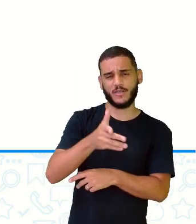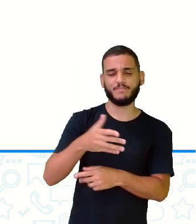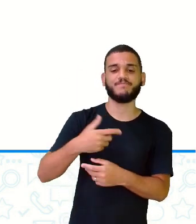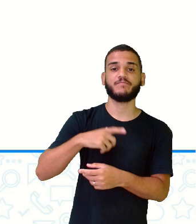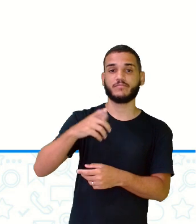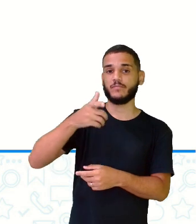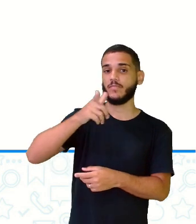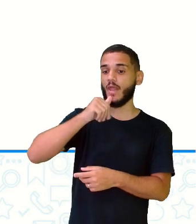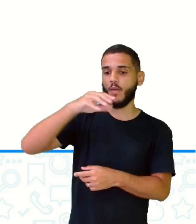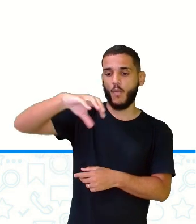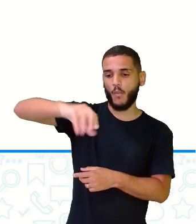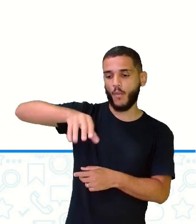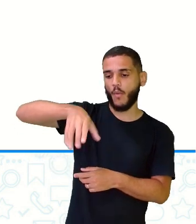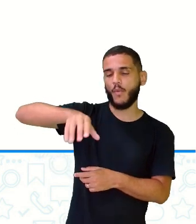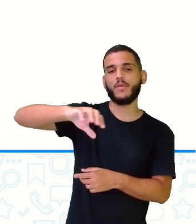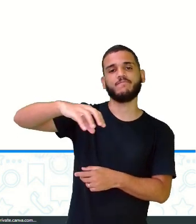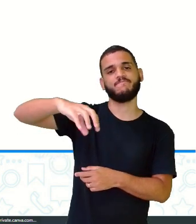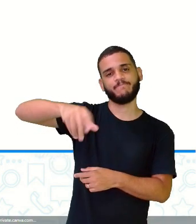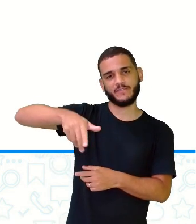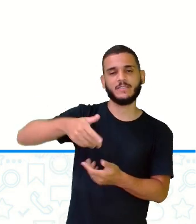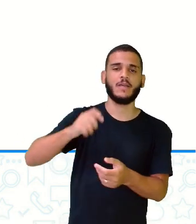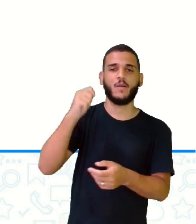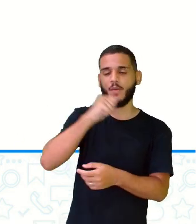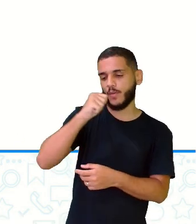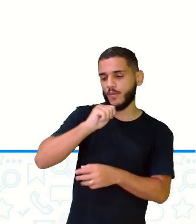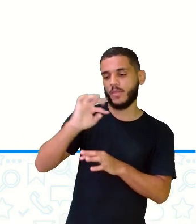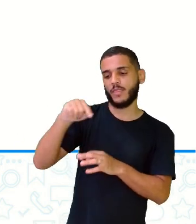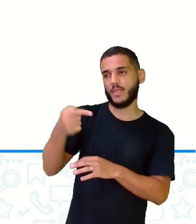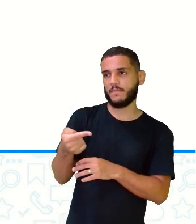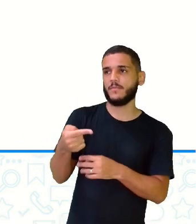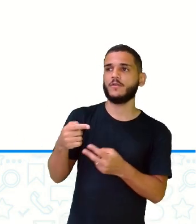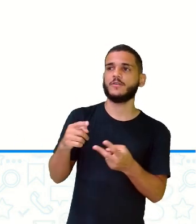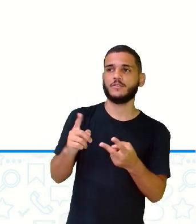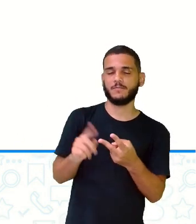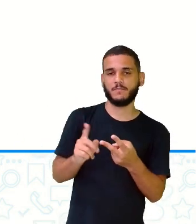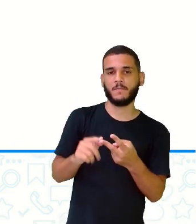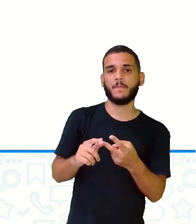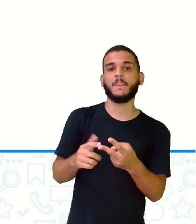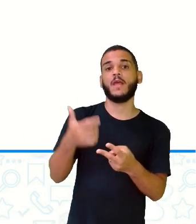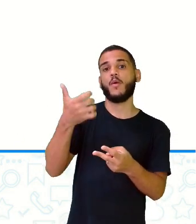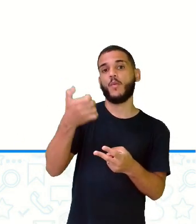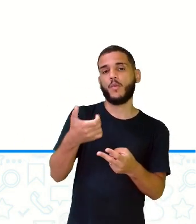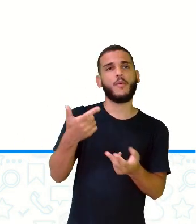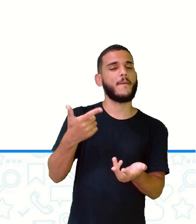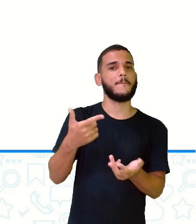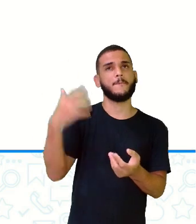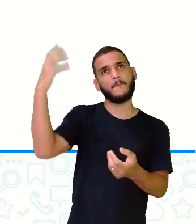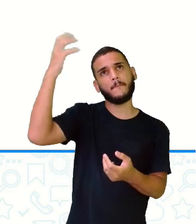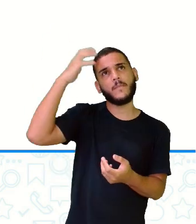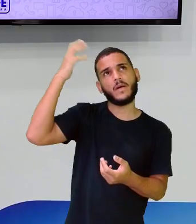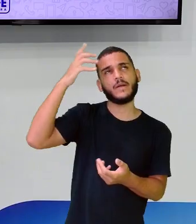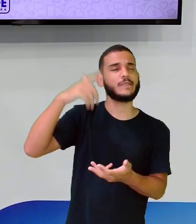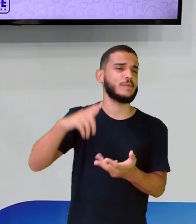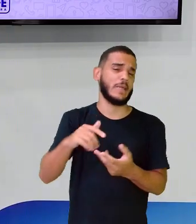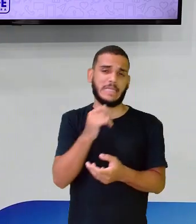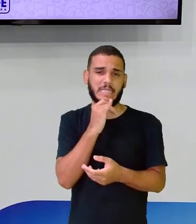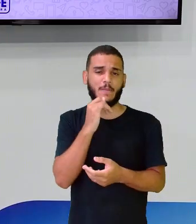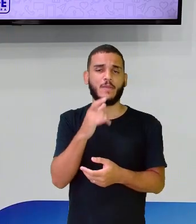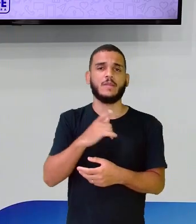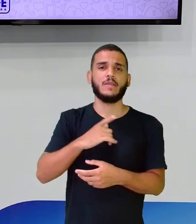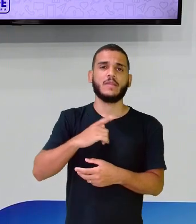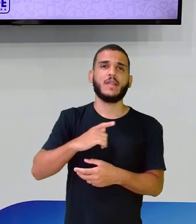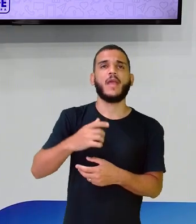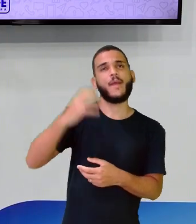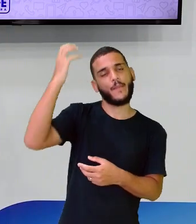Fechar a torneira, ao escovar os dentes, ó, cronometrar seu banho, nada de você estar lá se ensaboando